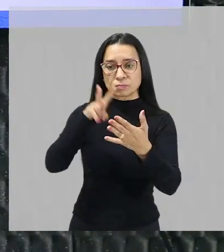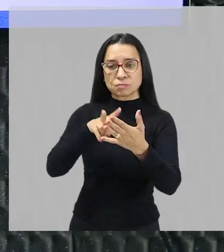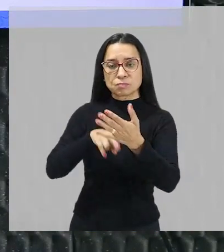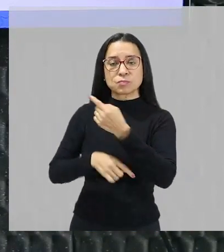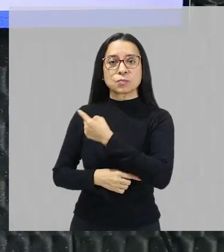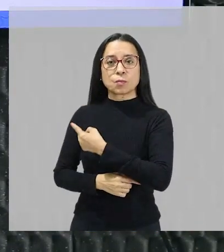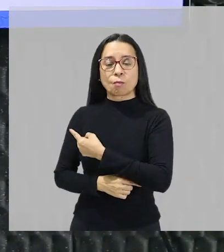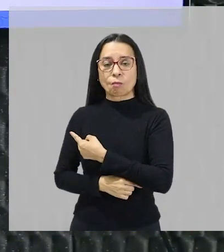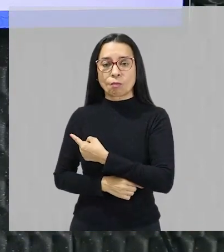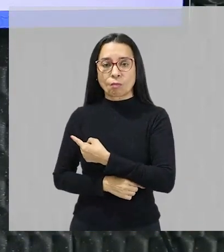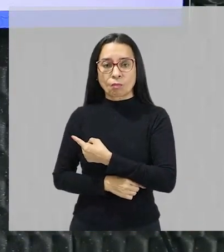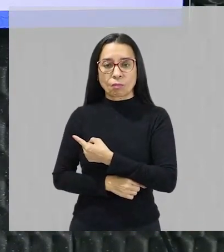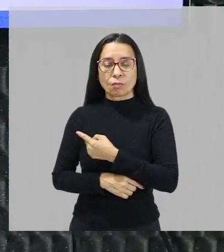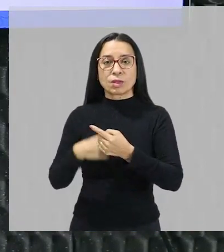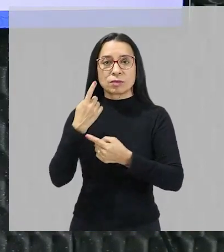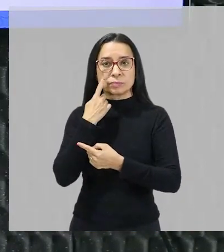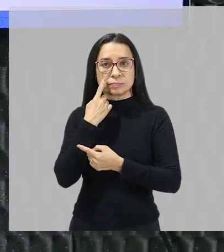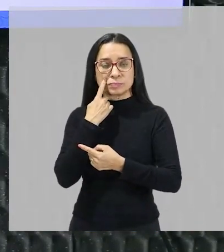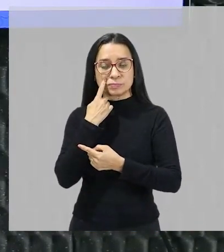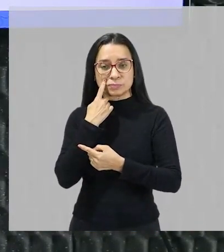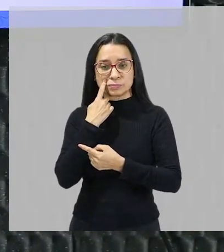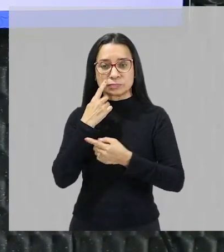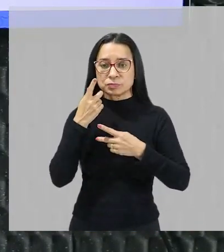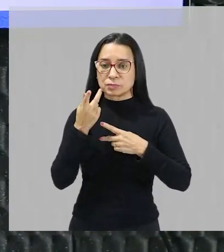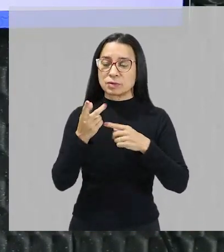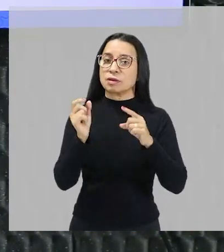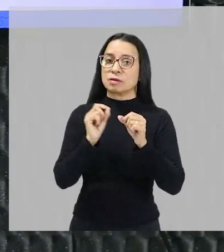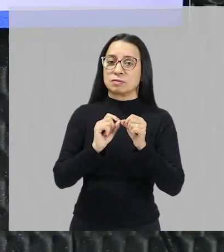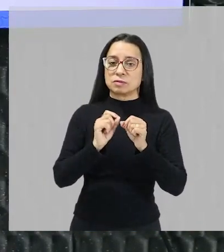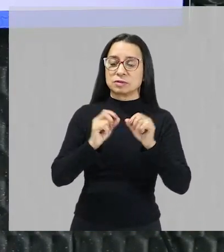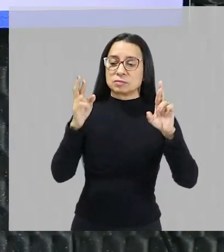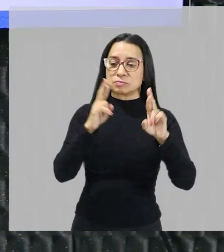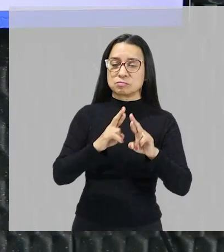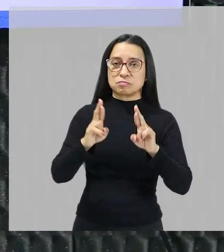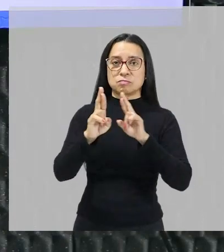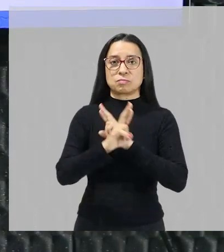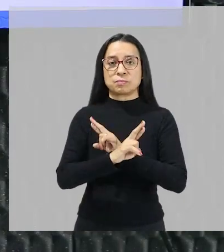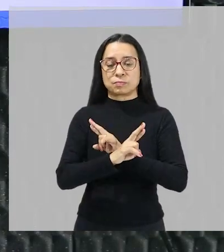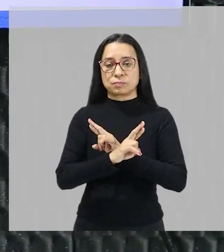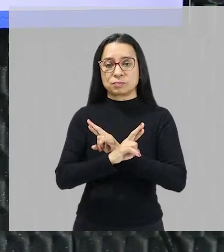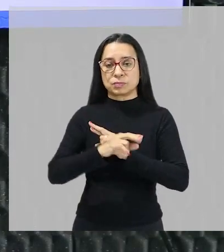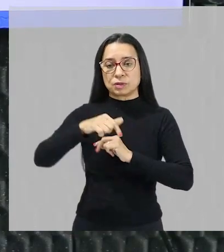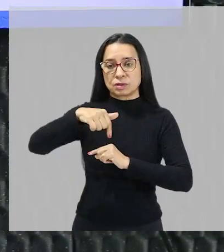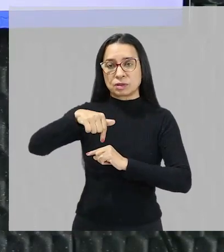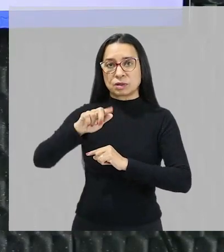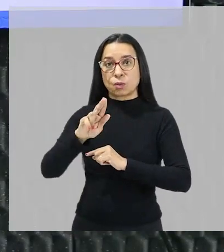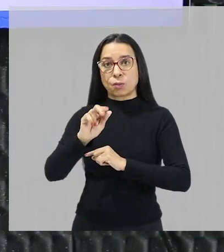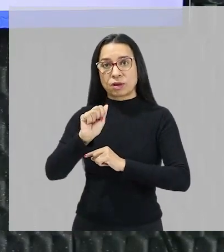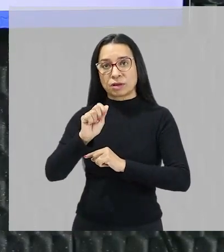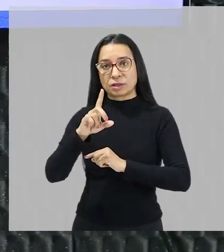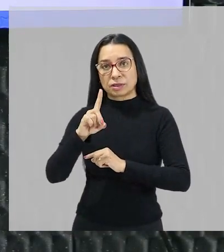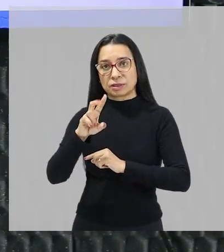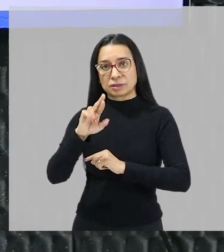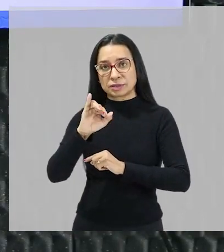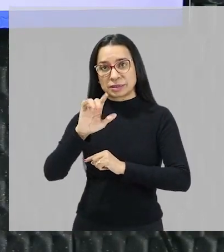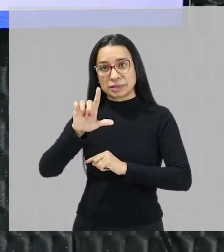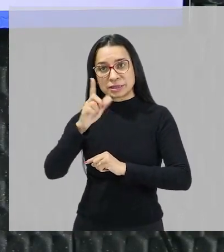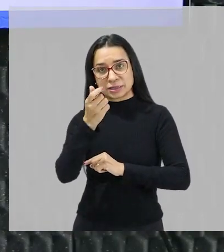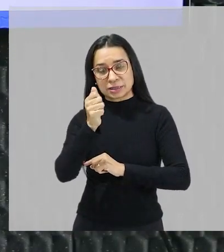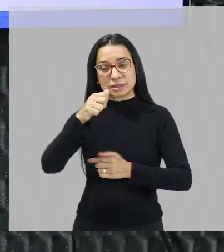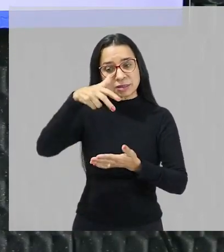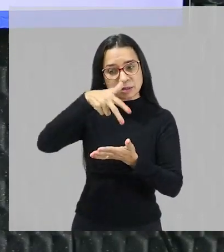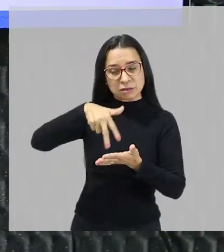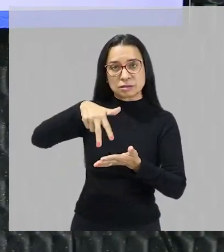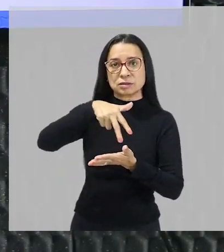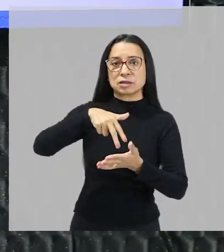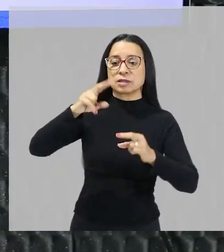da quadrilha. Olha só, ele está fazendo uma relação da quadrilha junina com